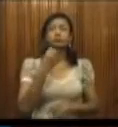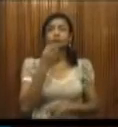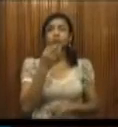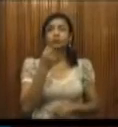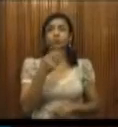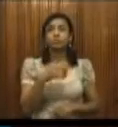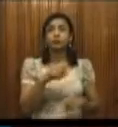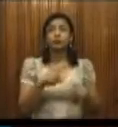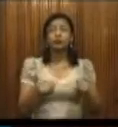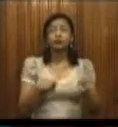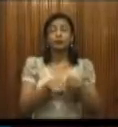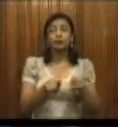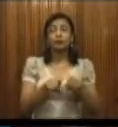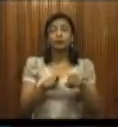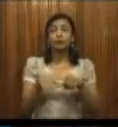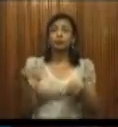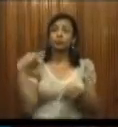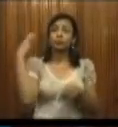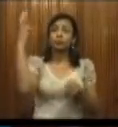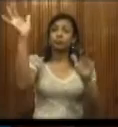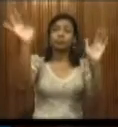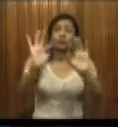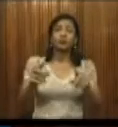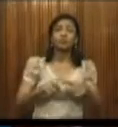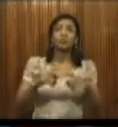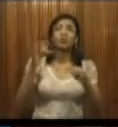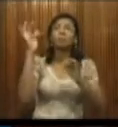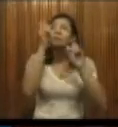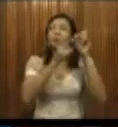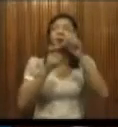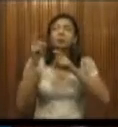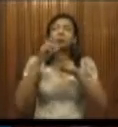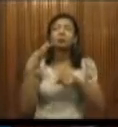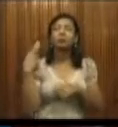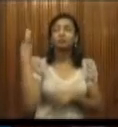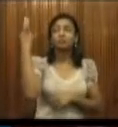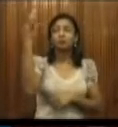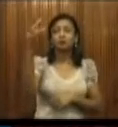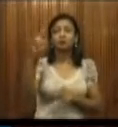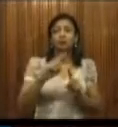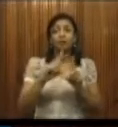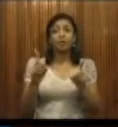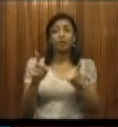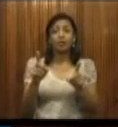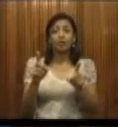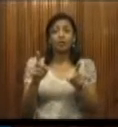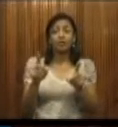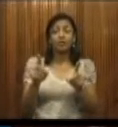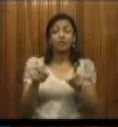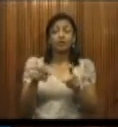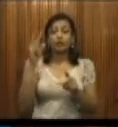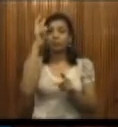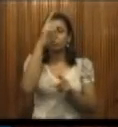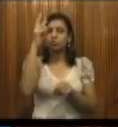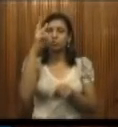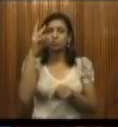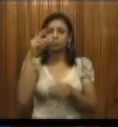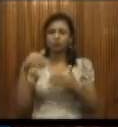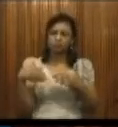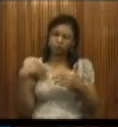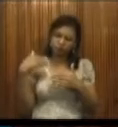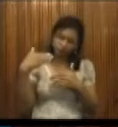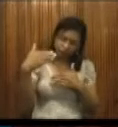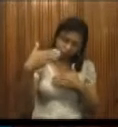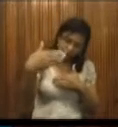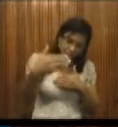futura porque ele era um homem preocupado com a vida eterna. Mas, meus queridos, observe que a narrativa não para aí. E quando nós